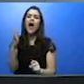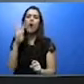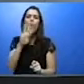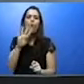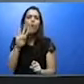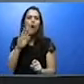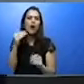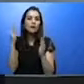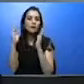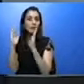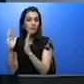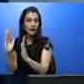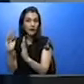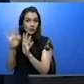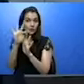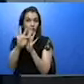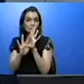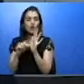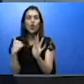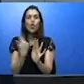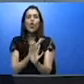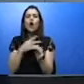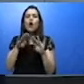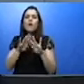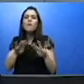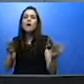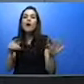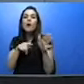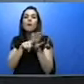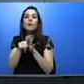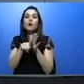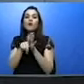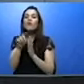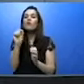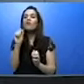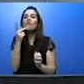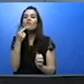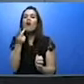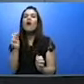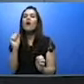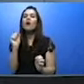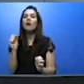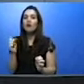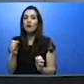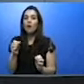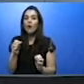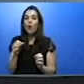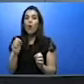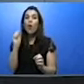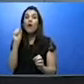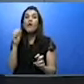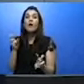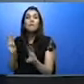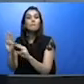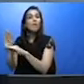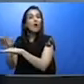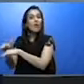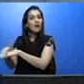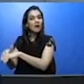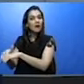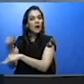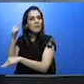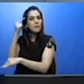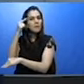nós separamos a perguntinha que fala: o que Mona Lisa estaria